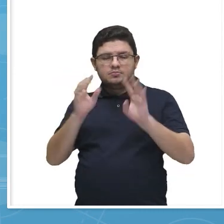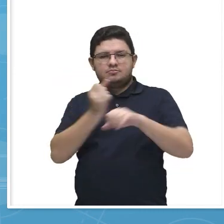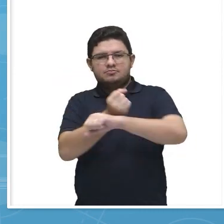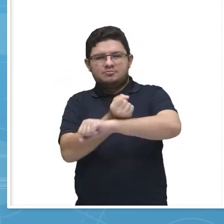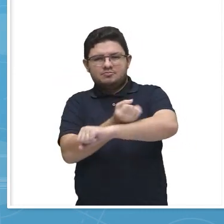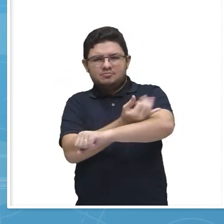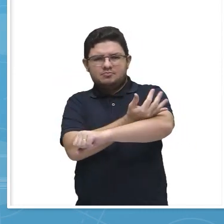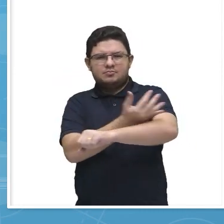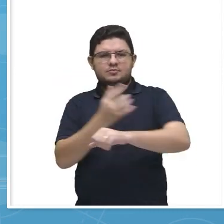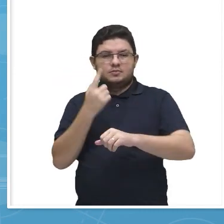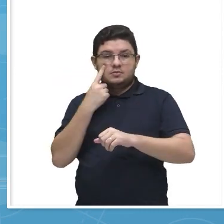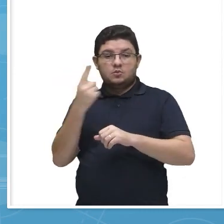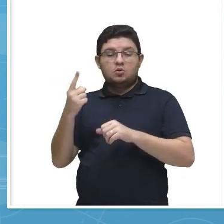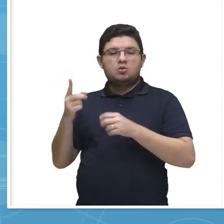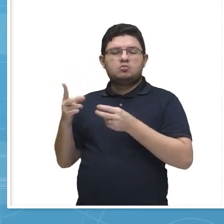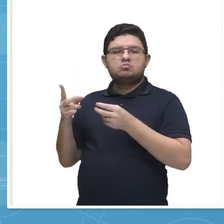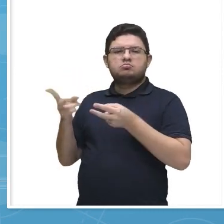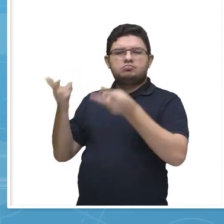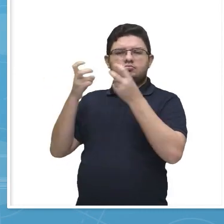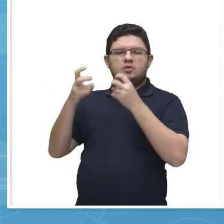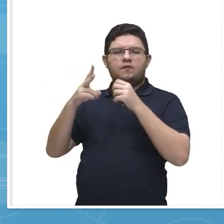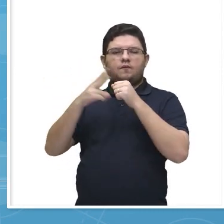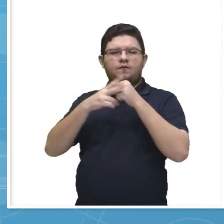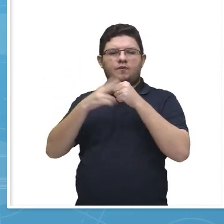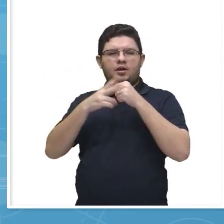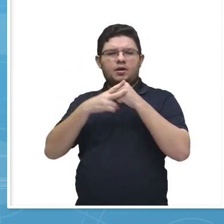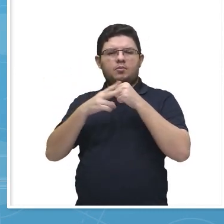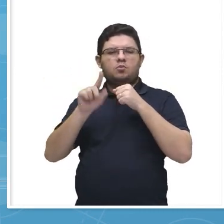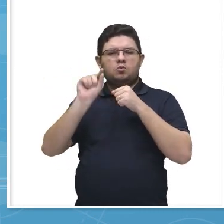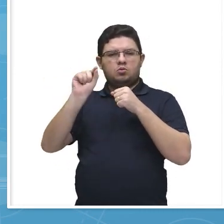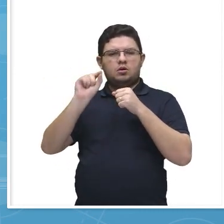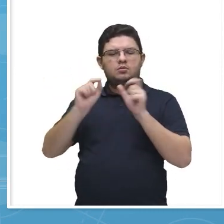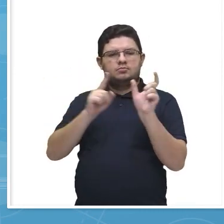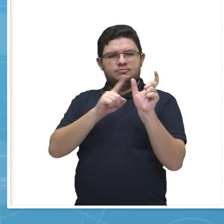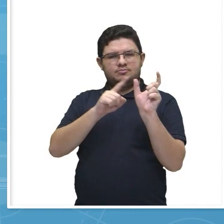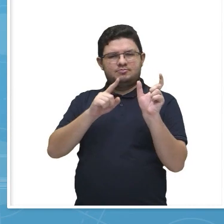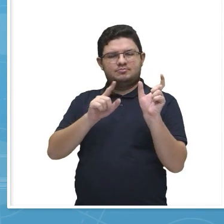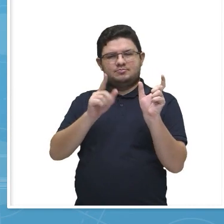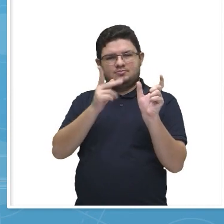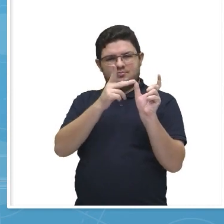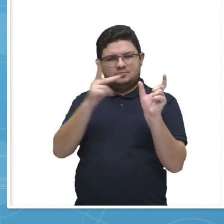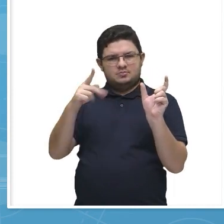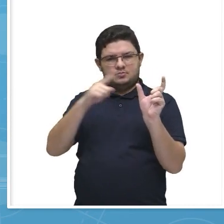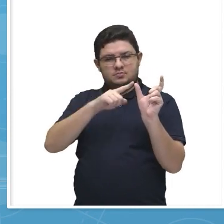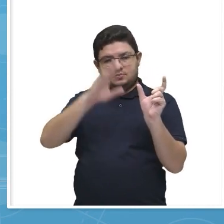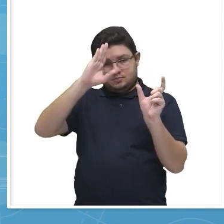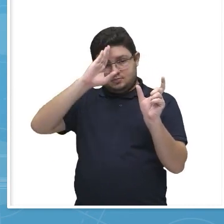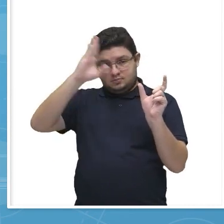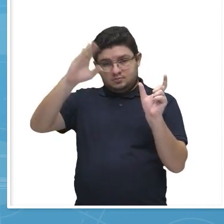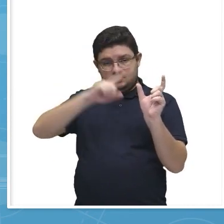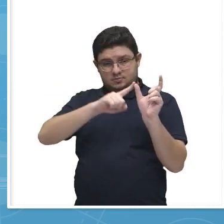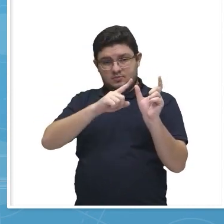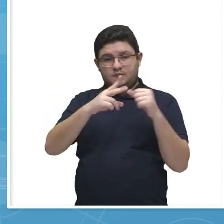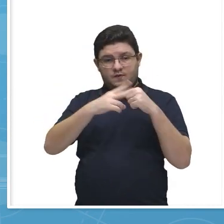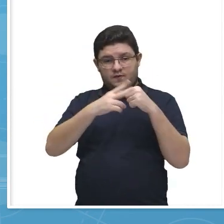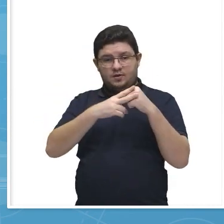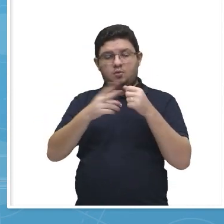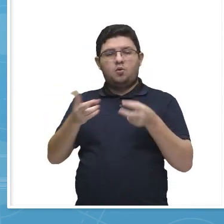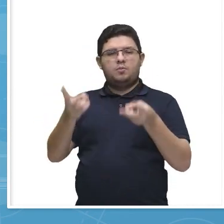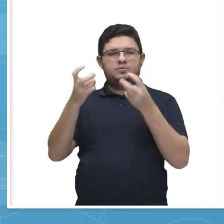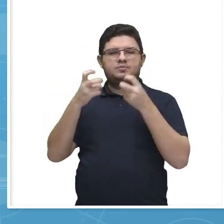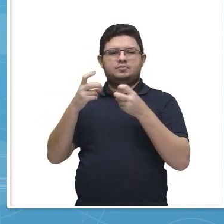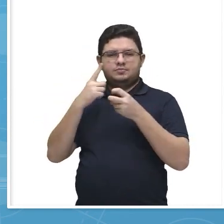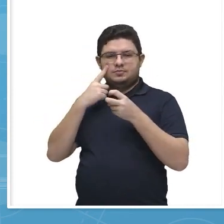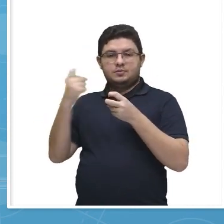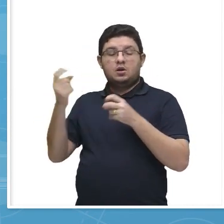o verbo é núcleo e percebam, quem é que estava emocionado? Os pais, certo? Então,